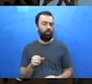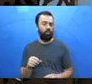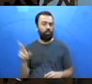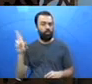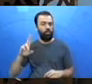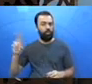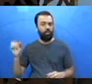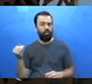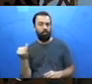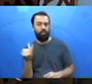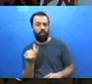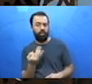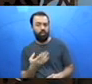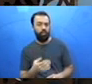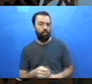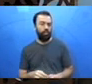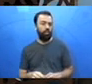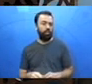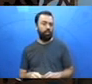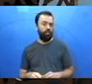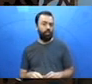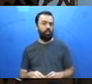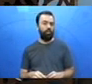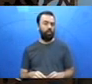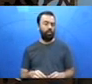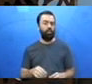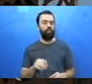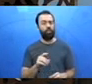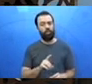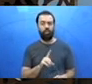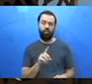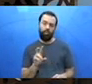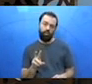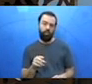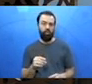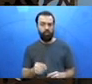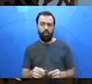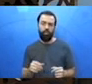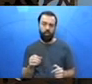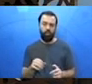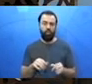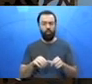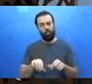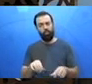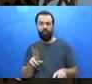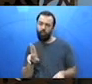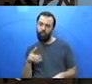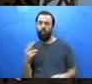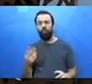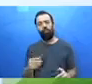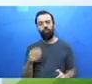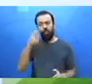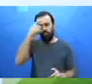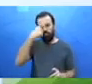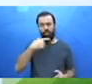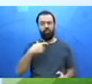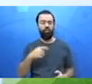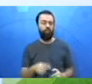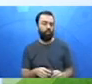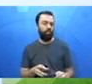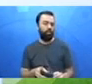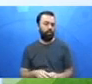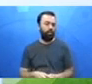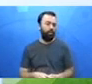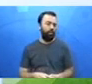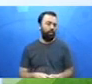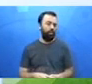contar. 2 carros, 12 ovos, 3 pessoas, né? E esse